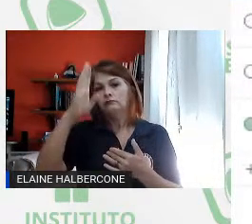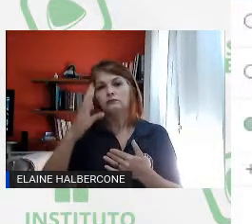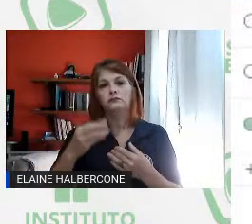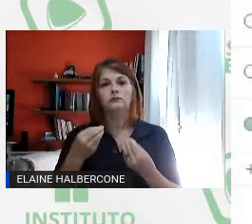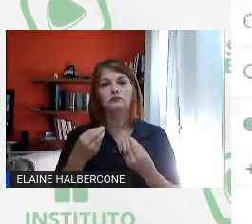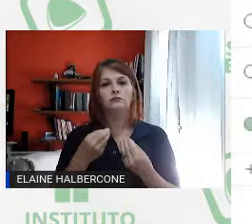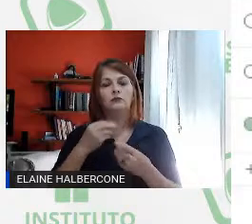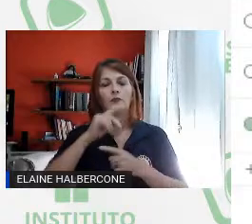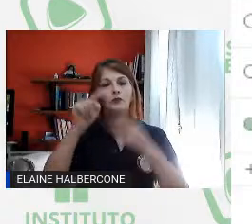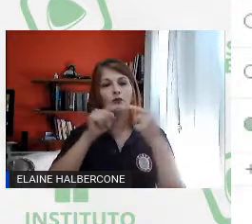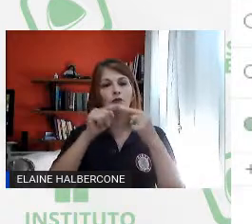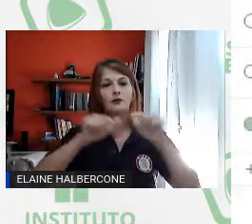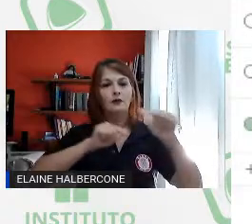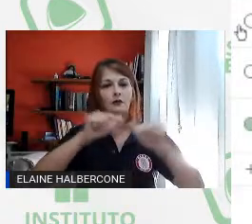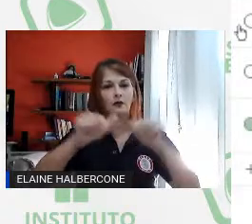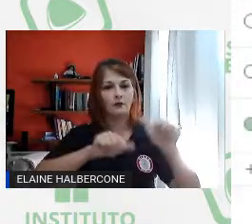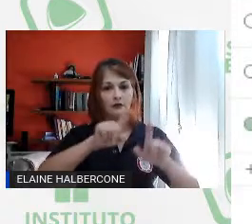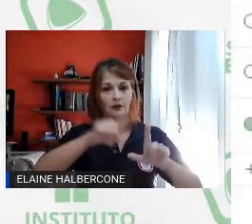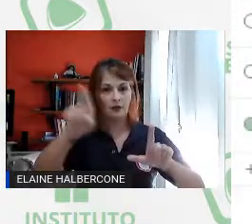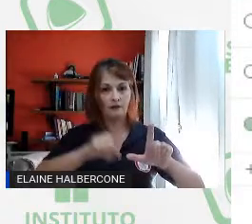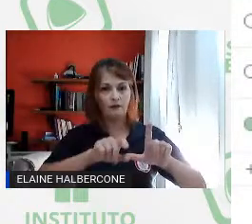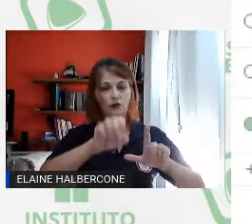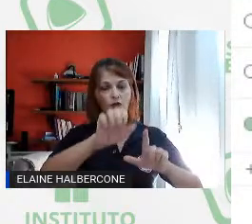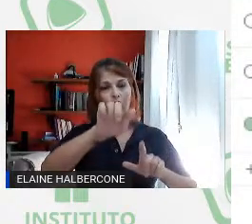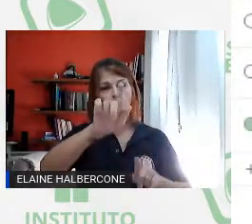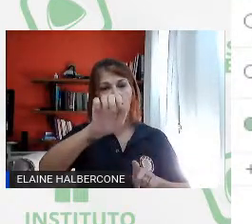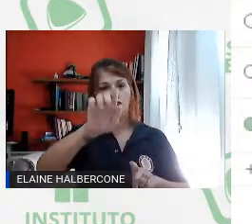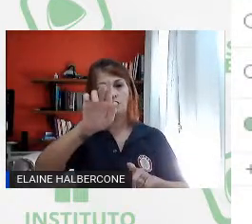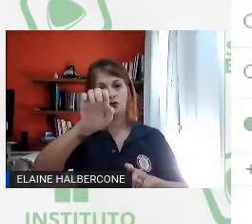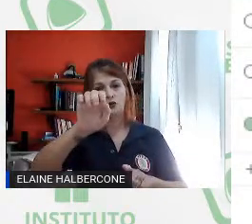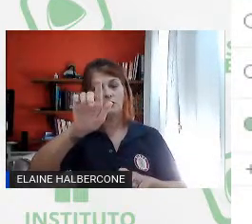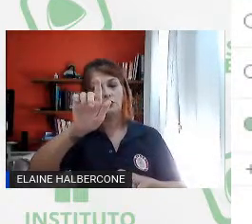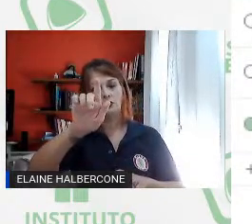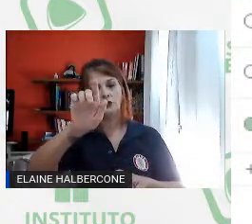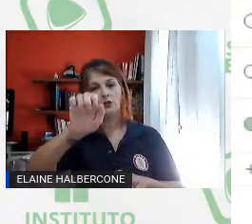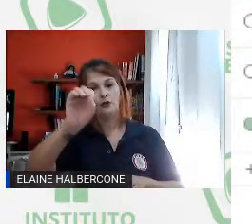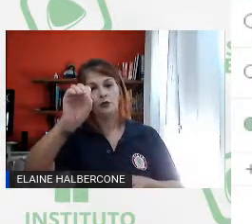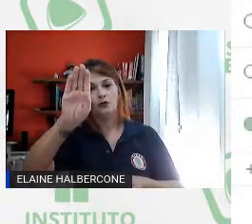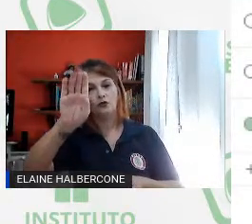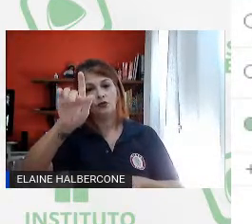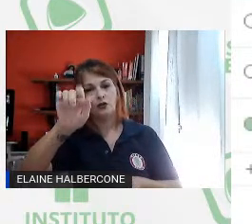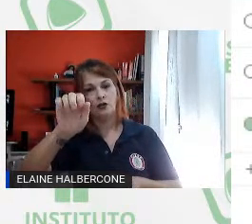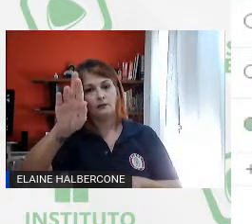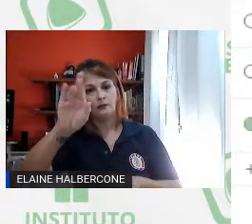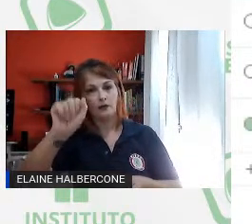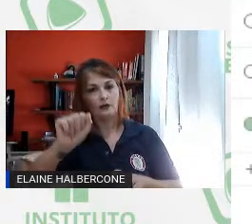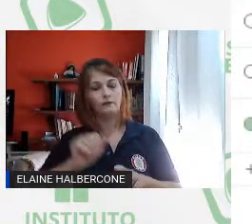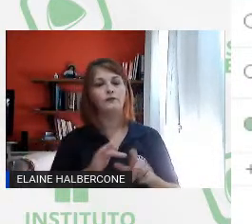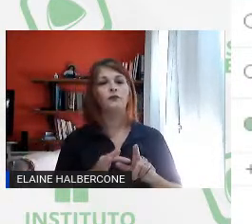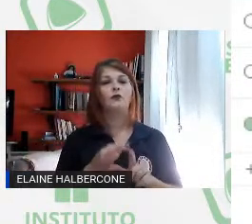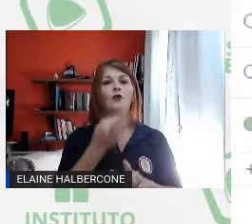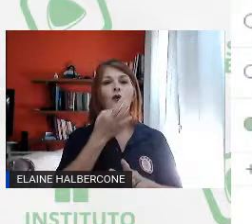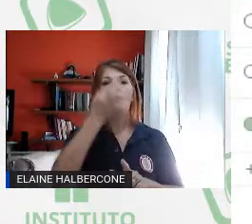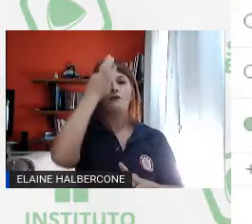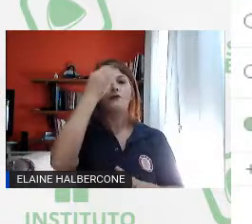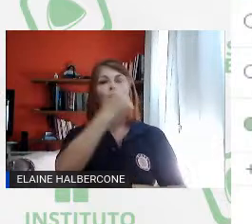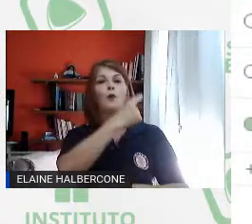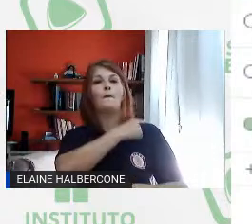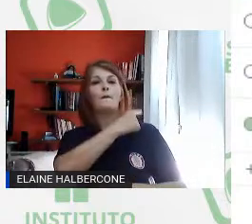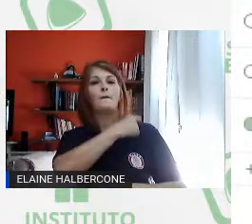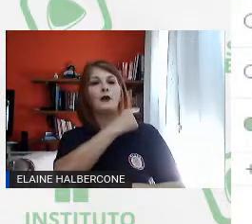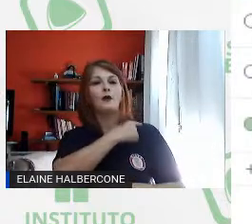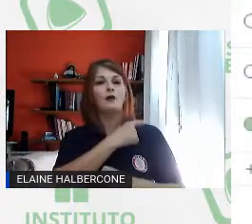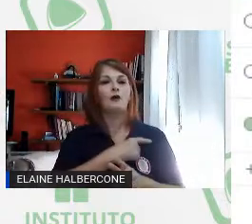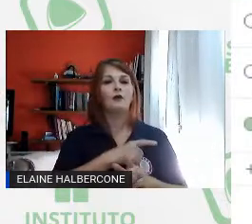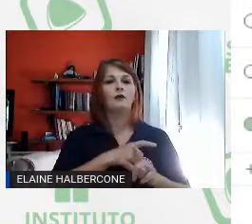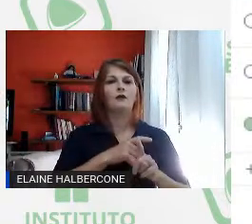Temos aqui o software do GeoGebra, que me tem a função, uma fórmula geral do primeiro grau. Logo, quando a gente insere o f de x igual a